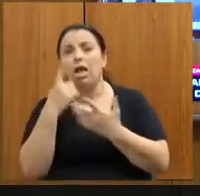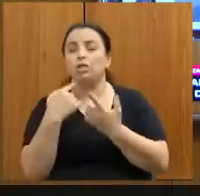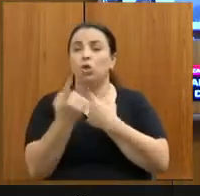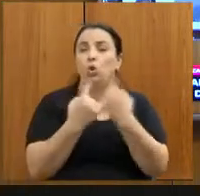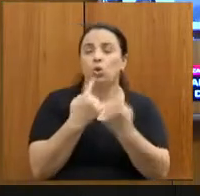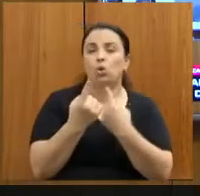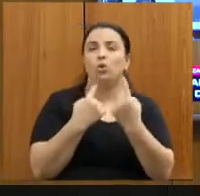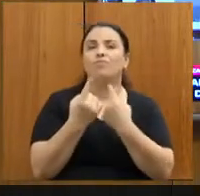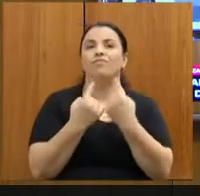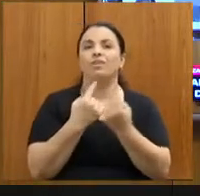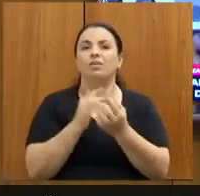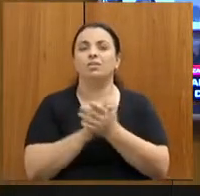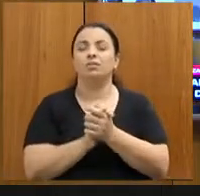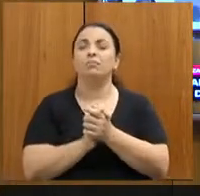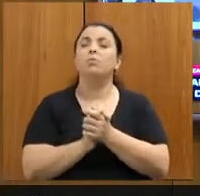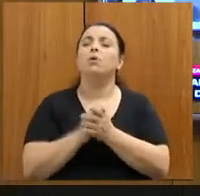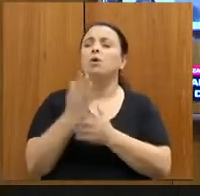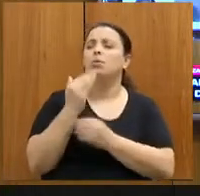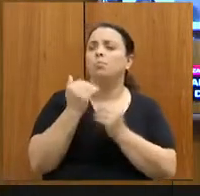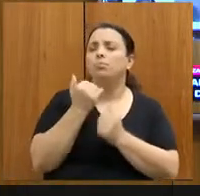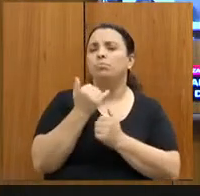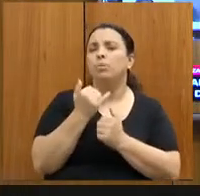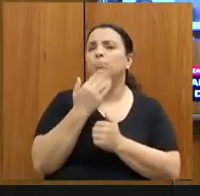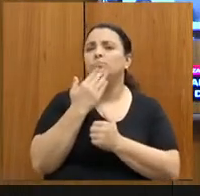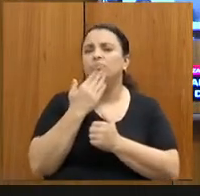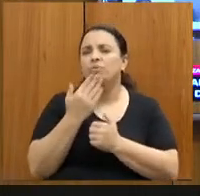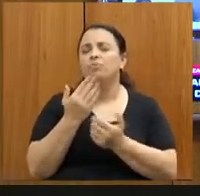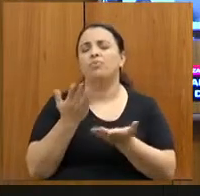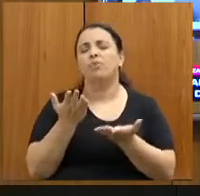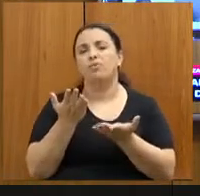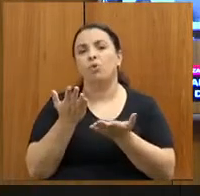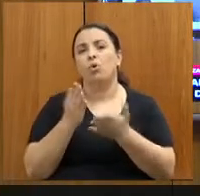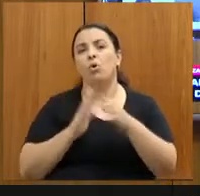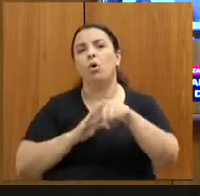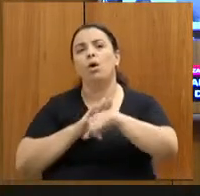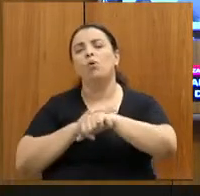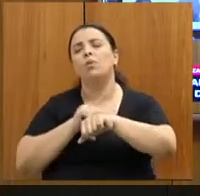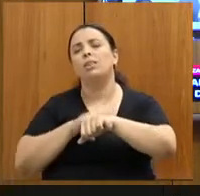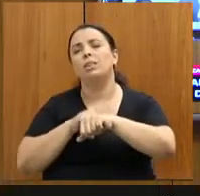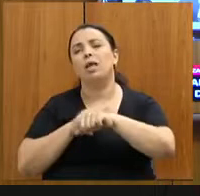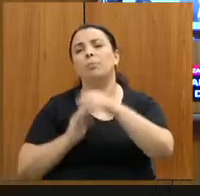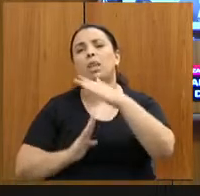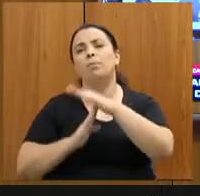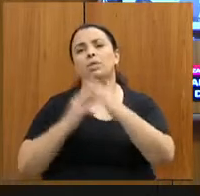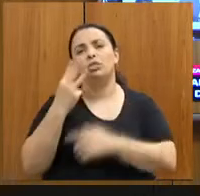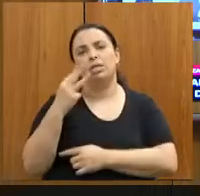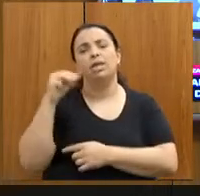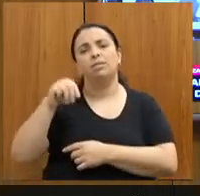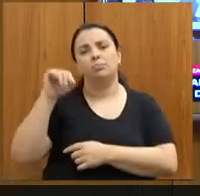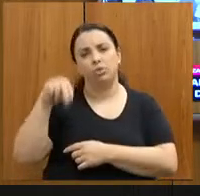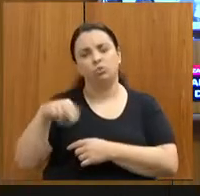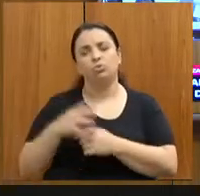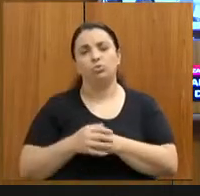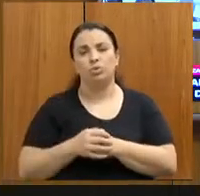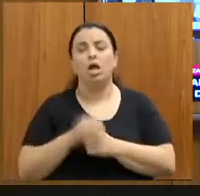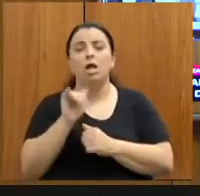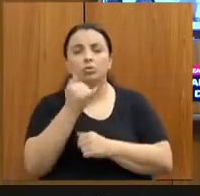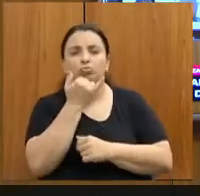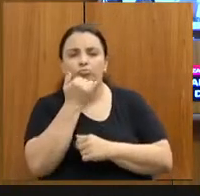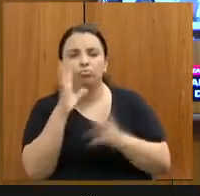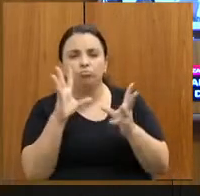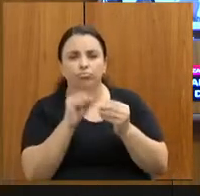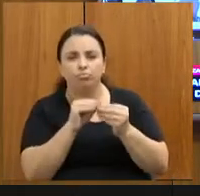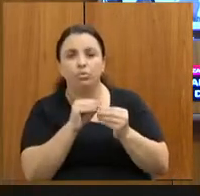e principalmente o tempo seria 3 - A Tô terminando o perdão Tô terminando a perfeitamente